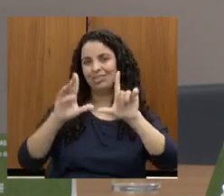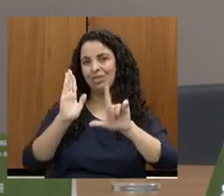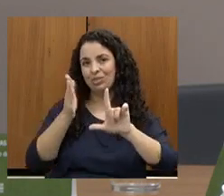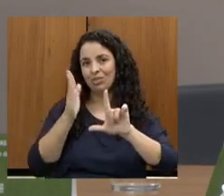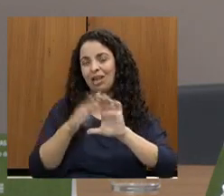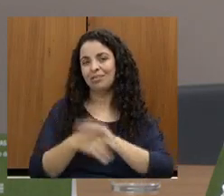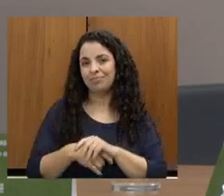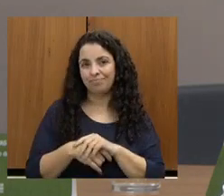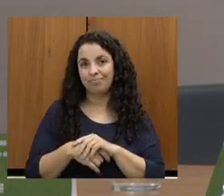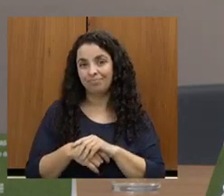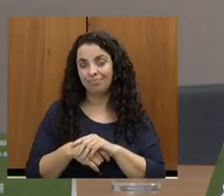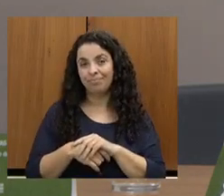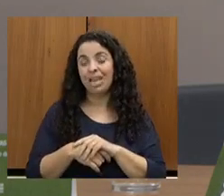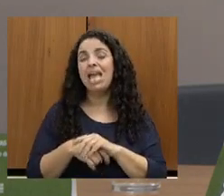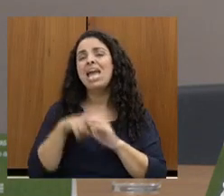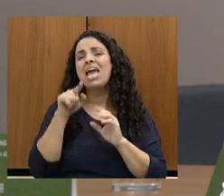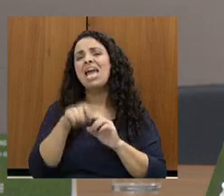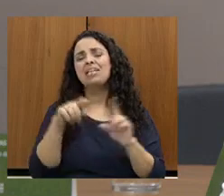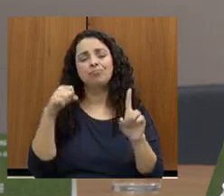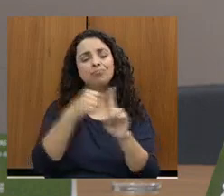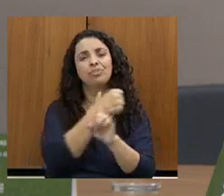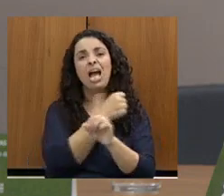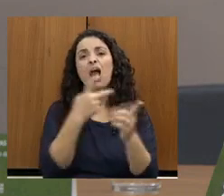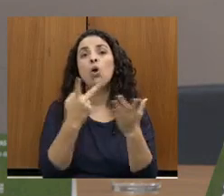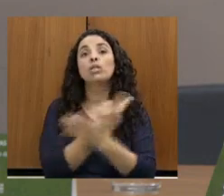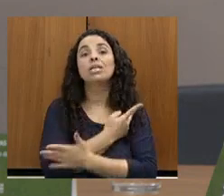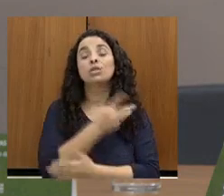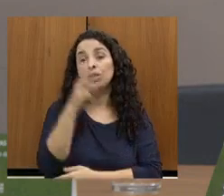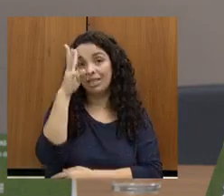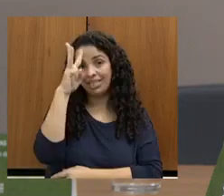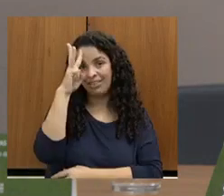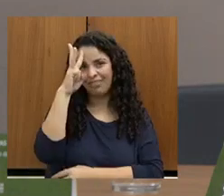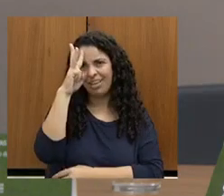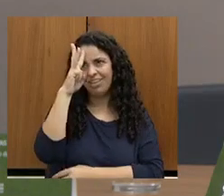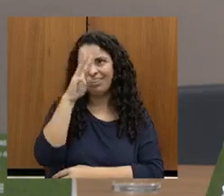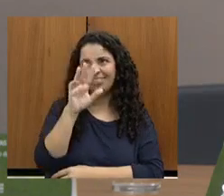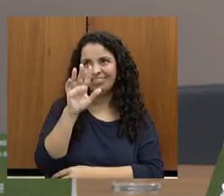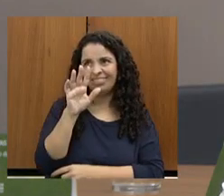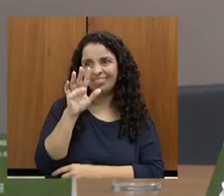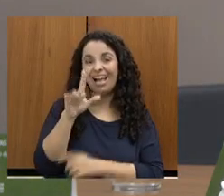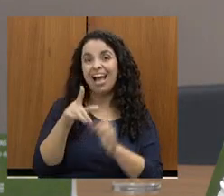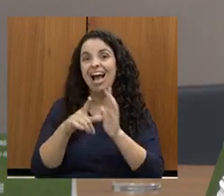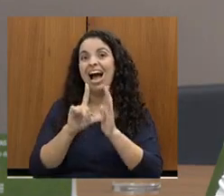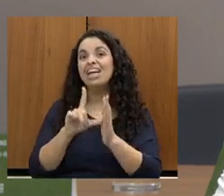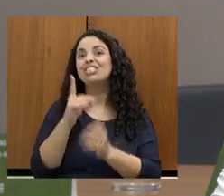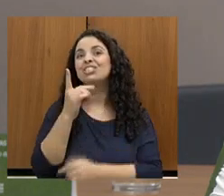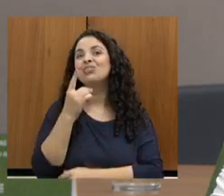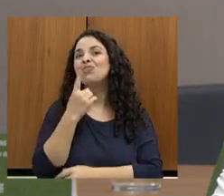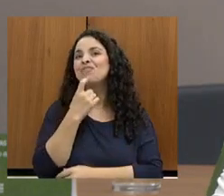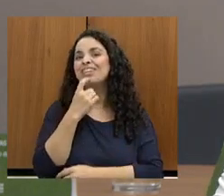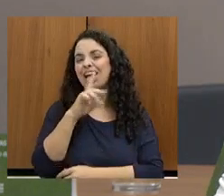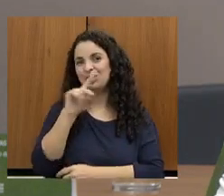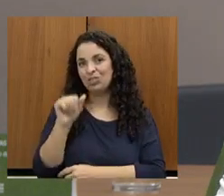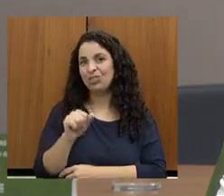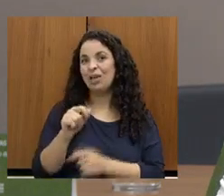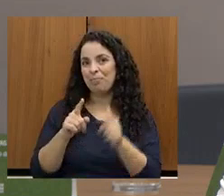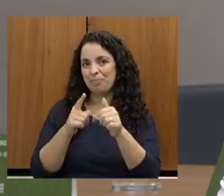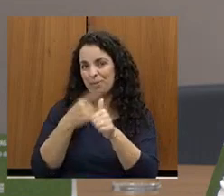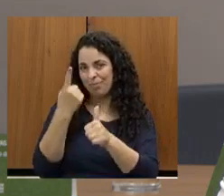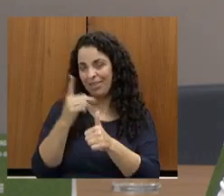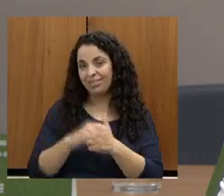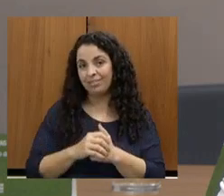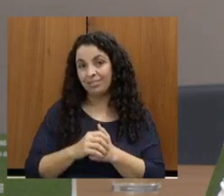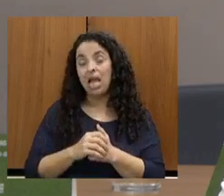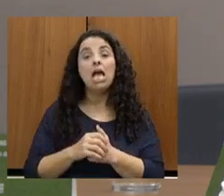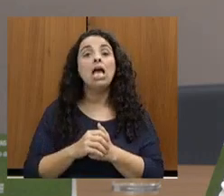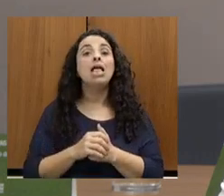ele foi agredido numa terça-feira, pré-feriado, dia primeiro. Na terça, retorno à escola à tarde, não fui recebida